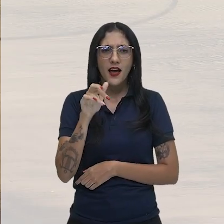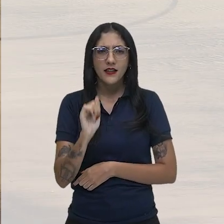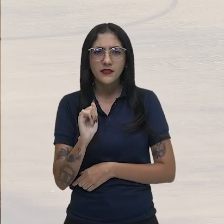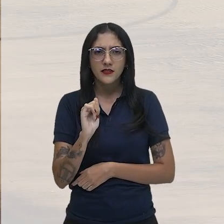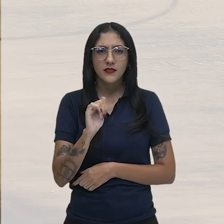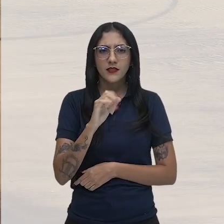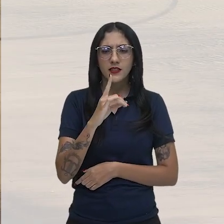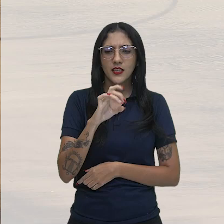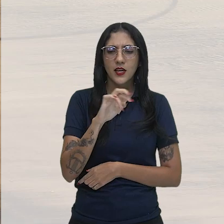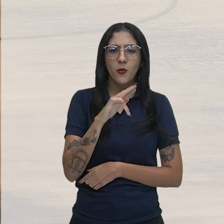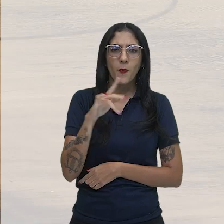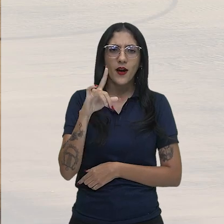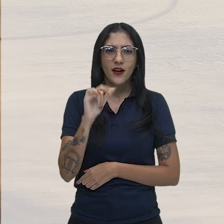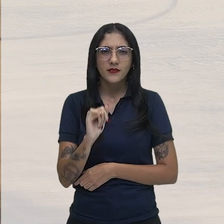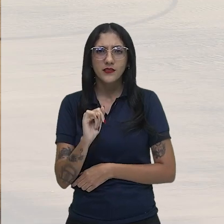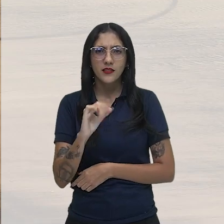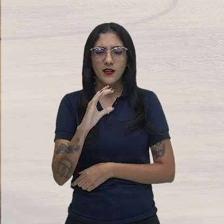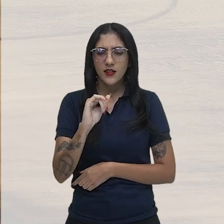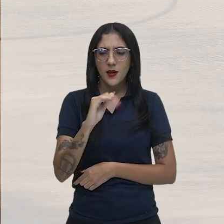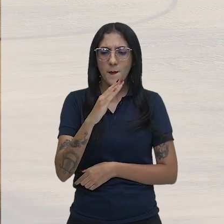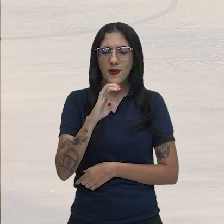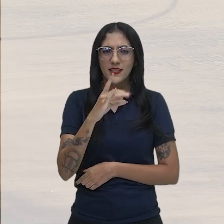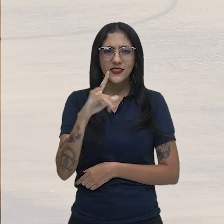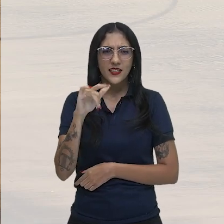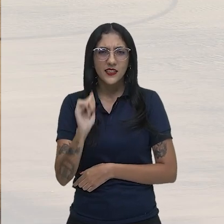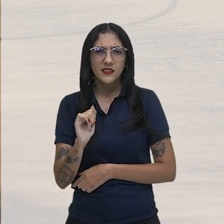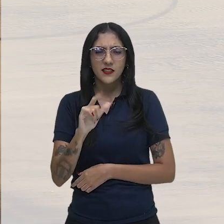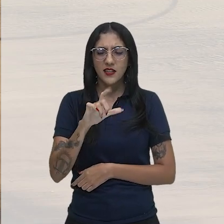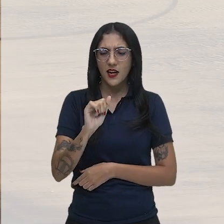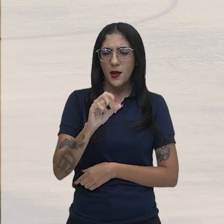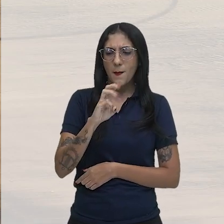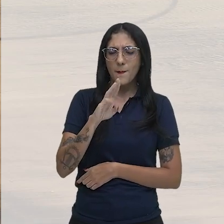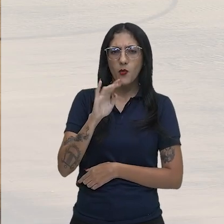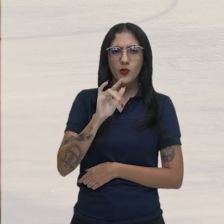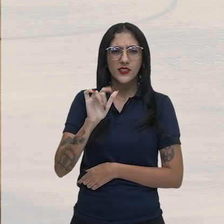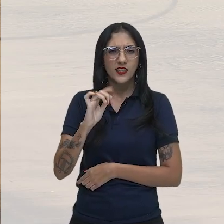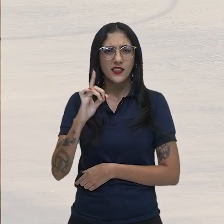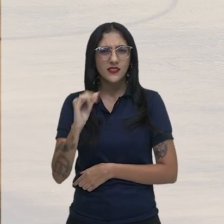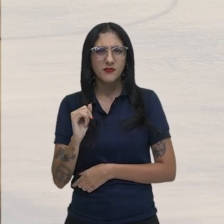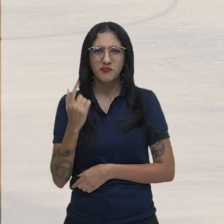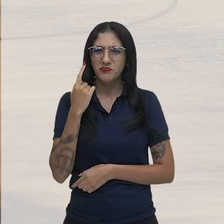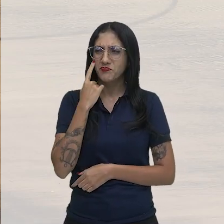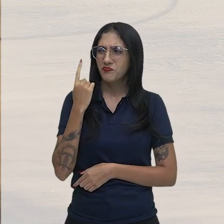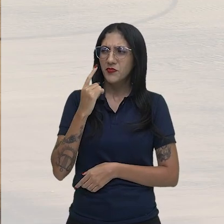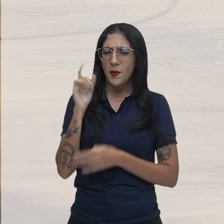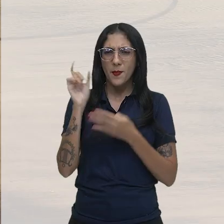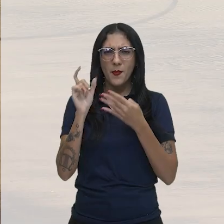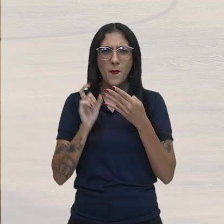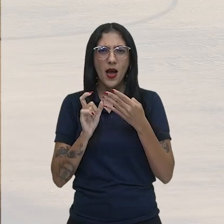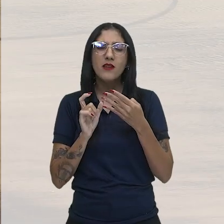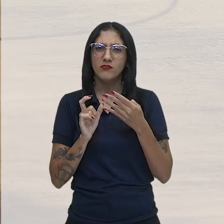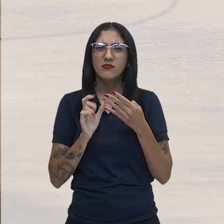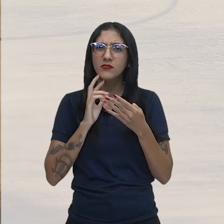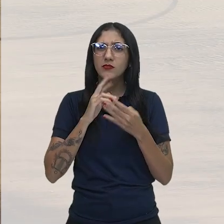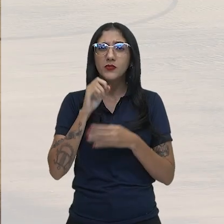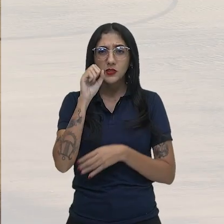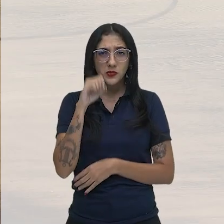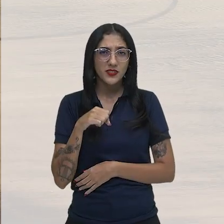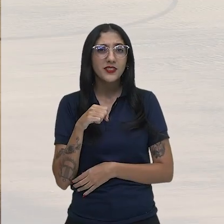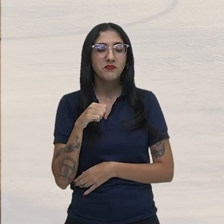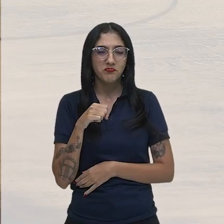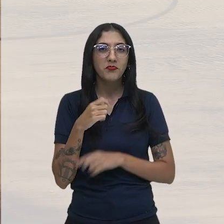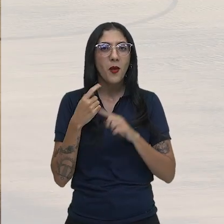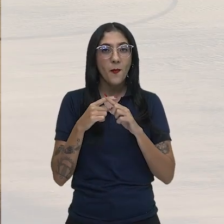derrubada, cabeçada ou lambuzada? E aí? Eu acredito que vocês disseram que sim, porque foi o que